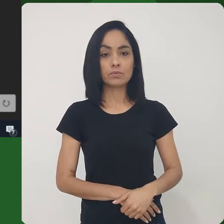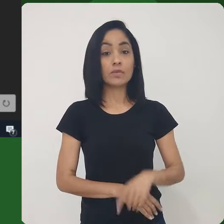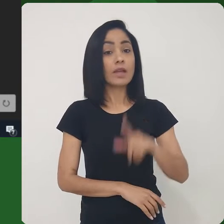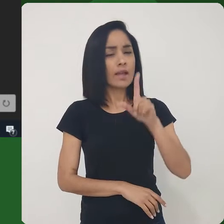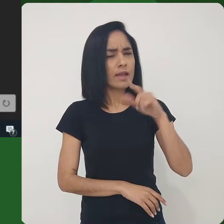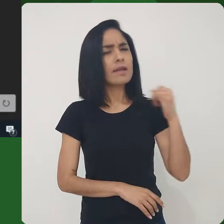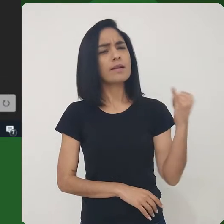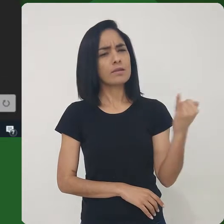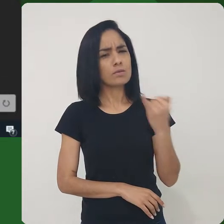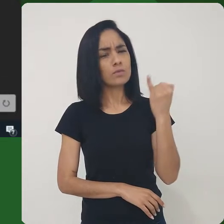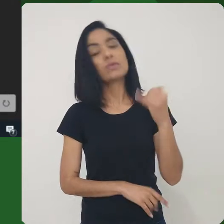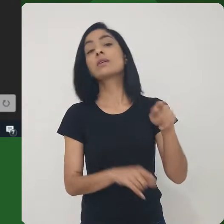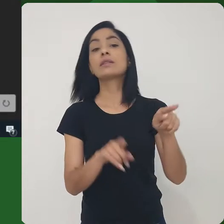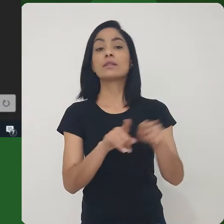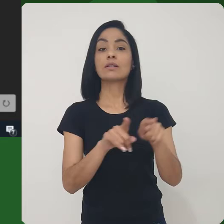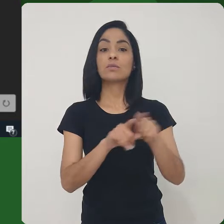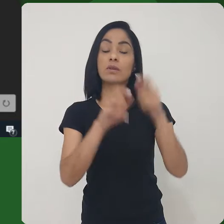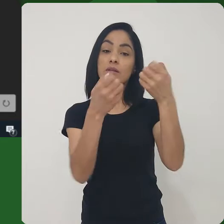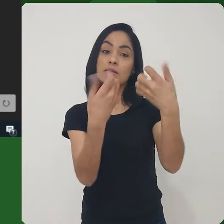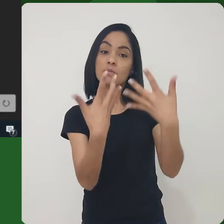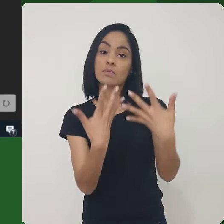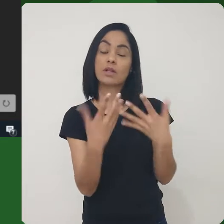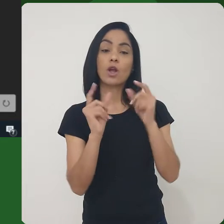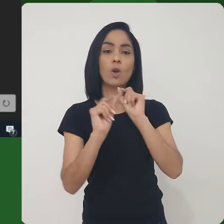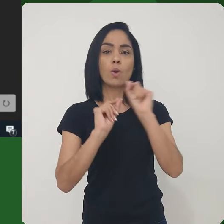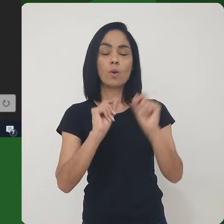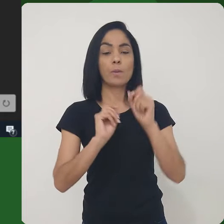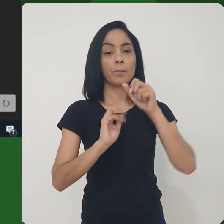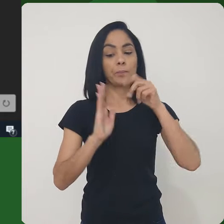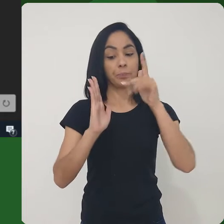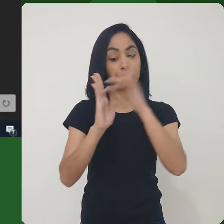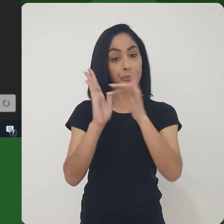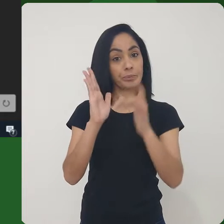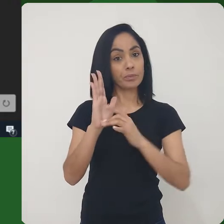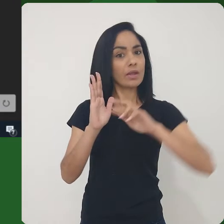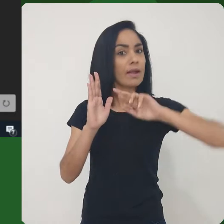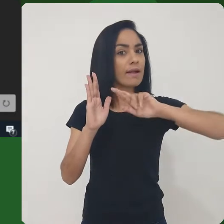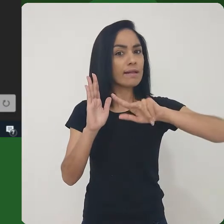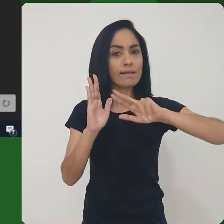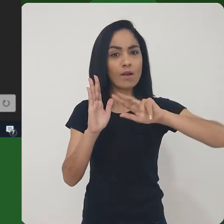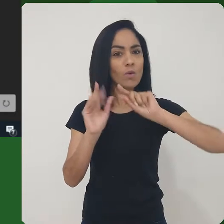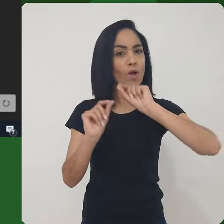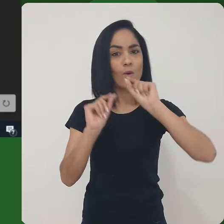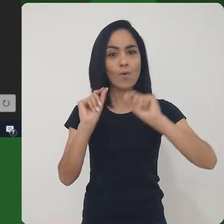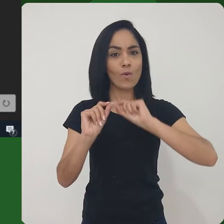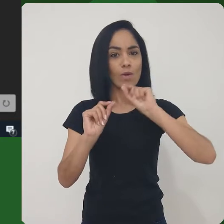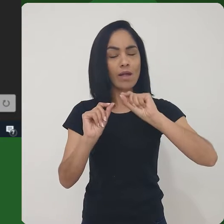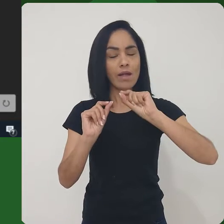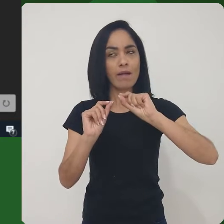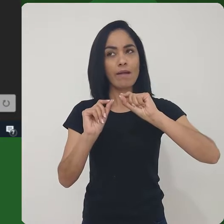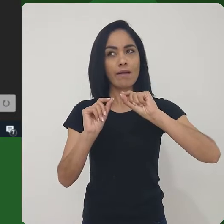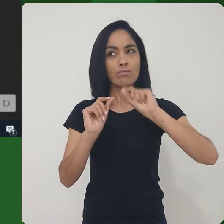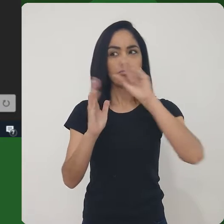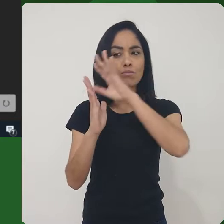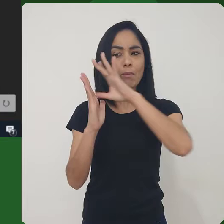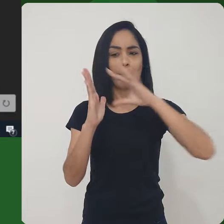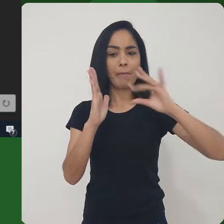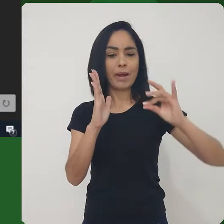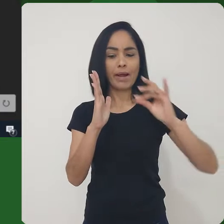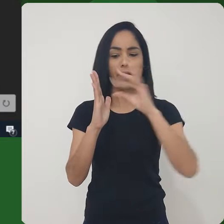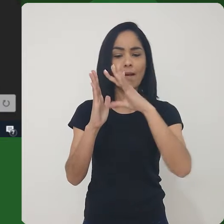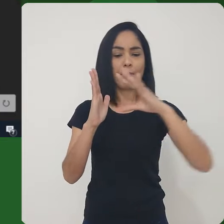O importante também dizer que a ata ela não é uma transcrição de tudo o